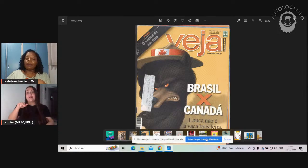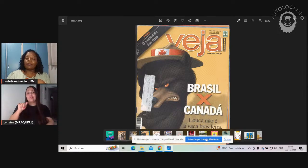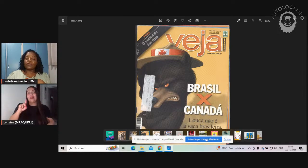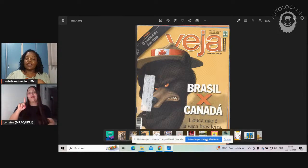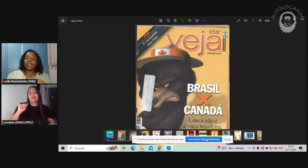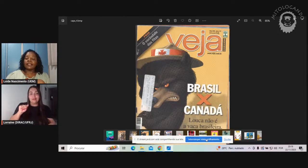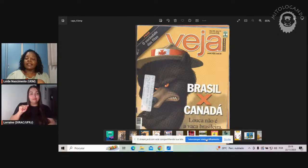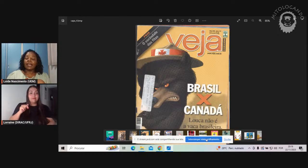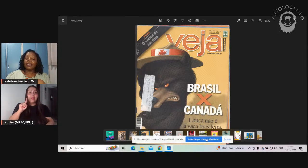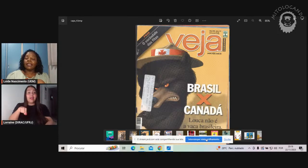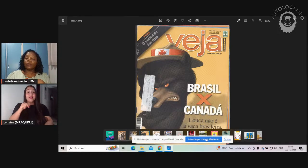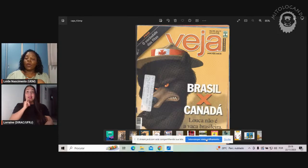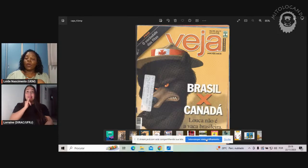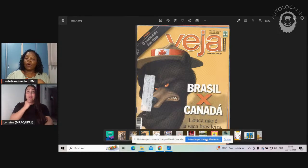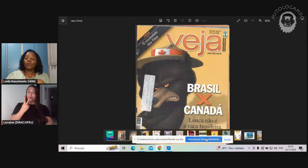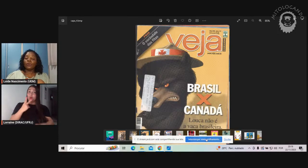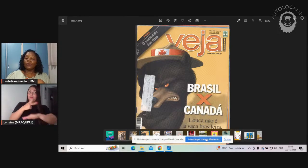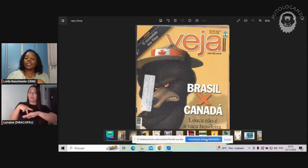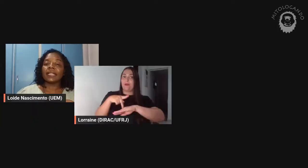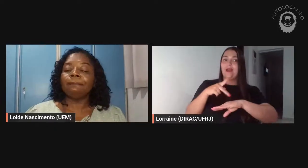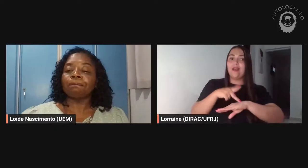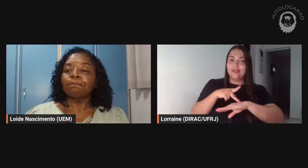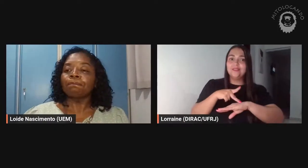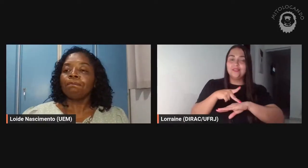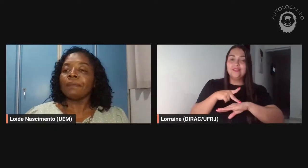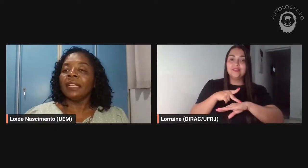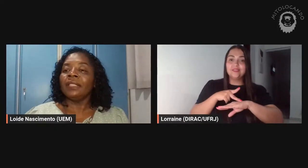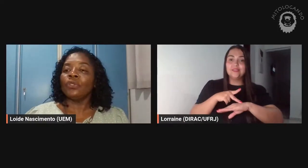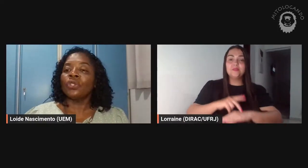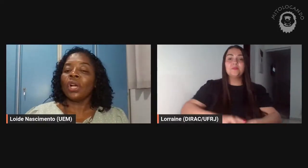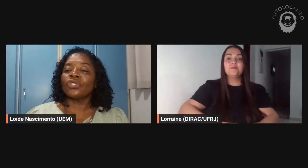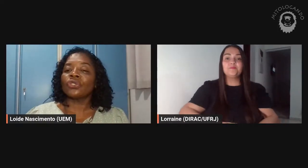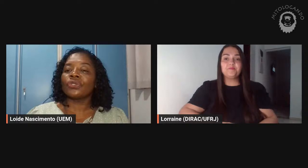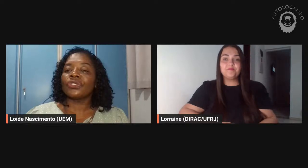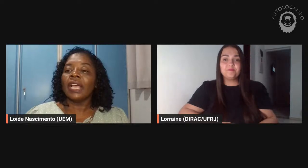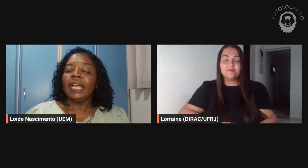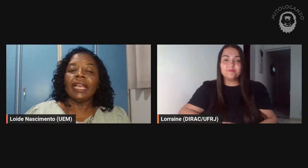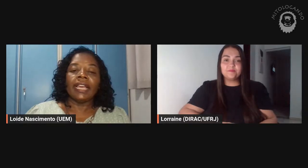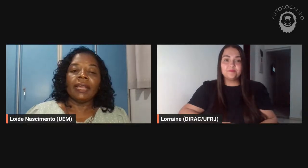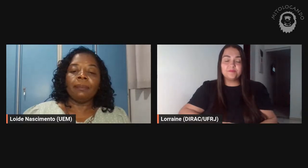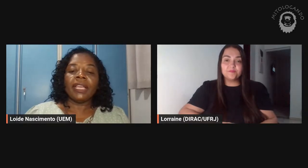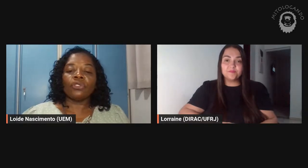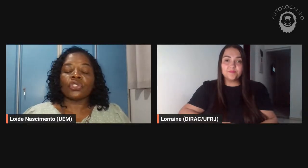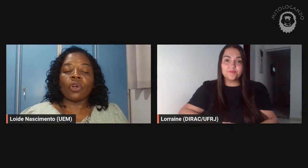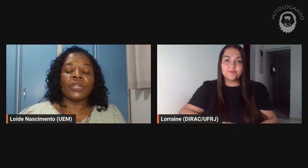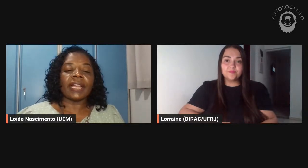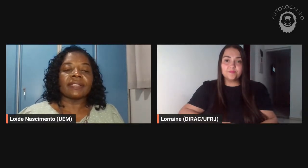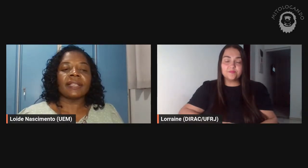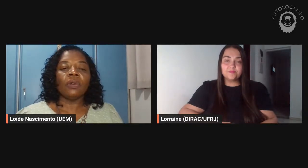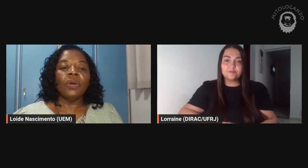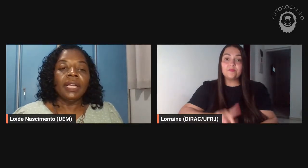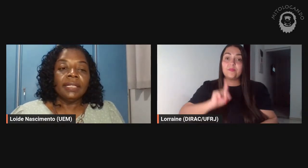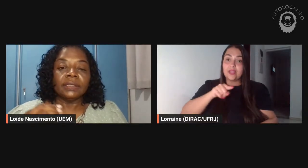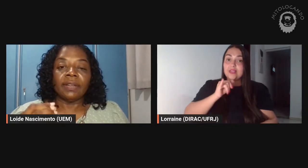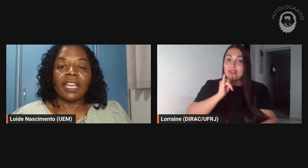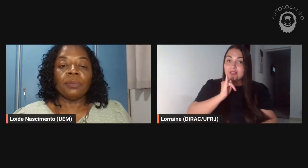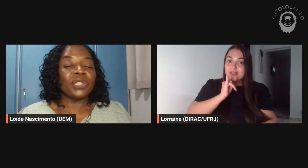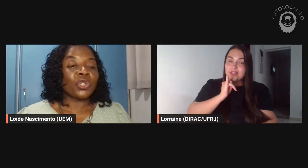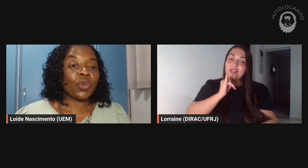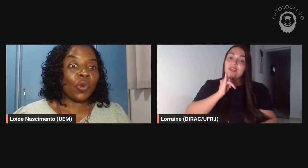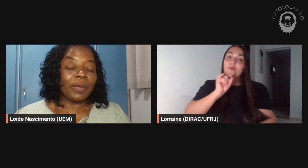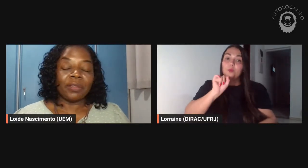exemplificar para vocês como que a nossa que os nossos meios de comunicação